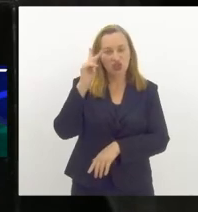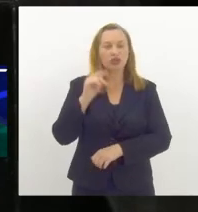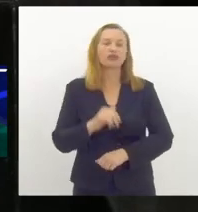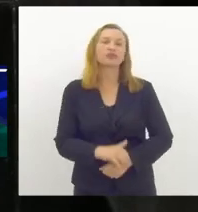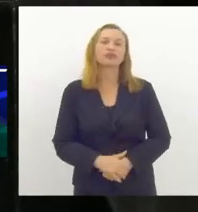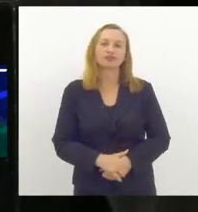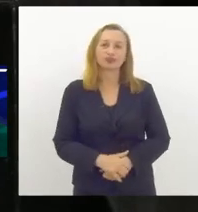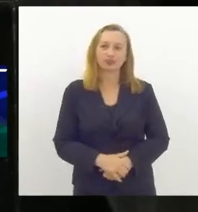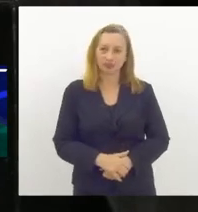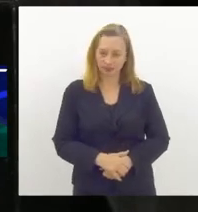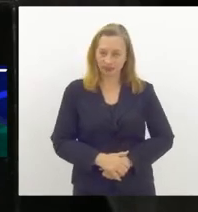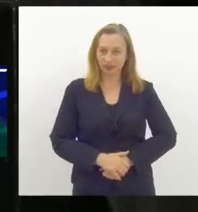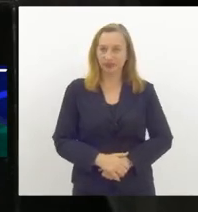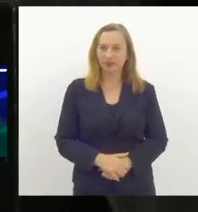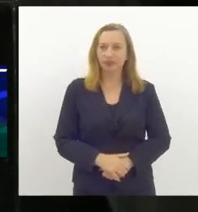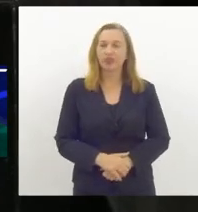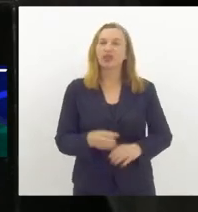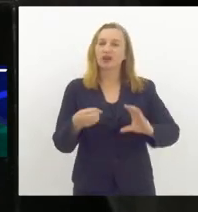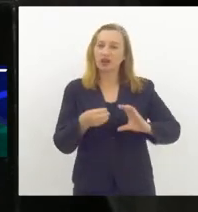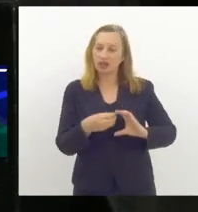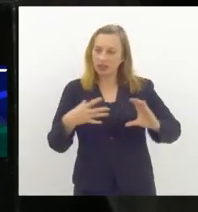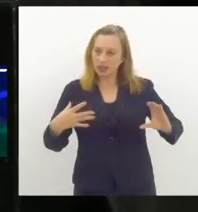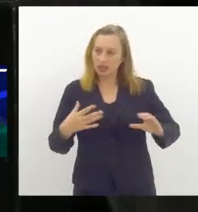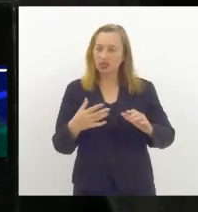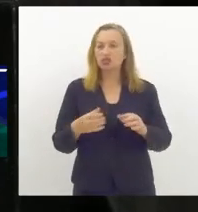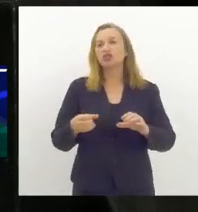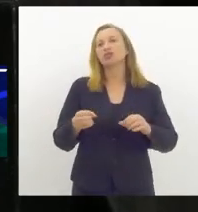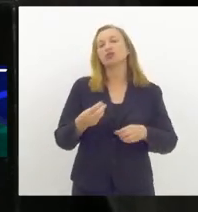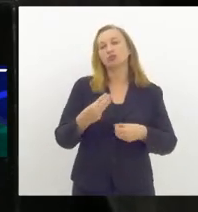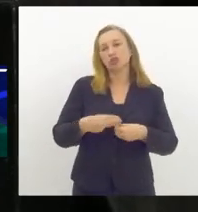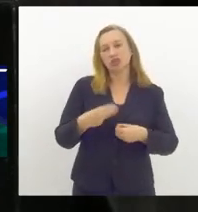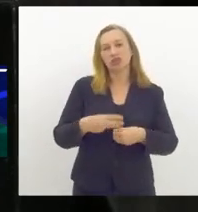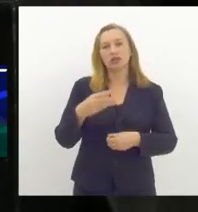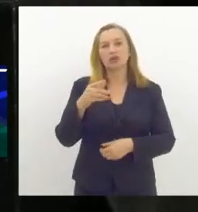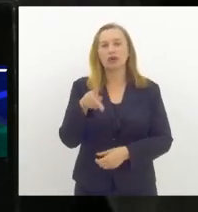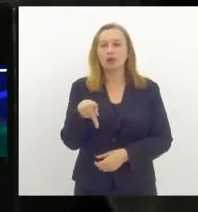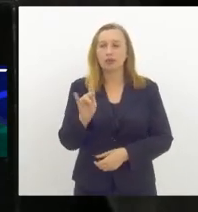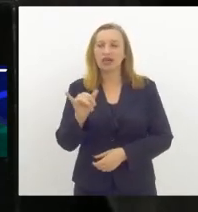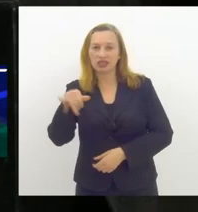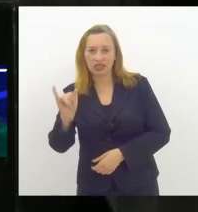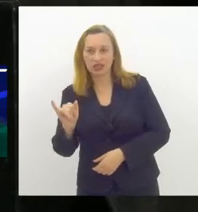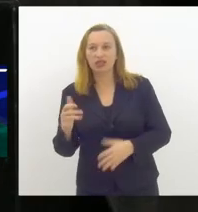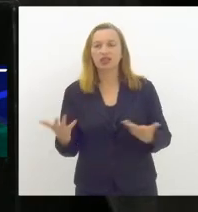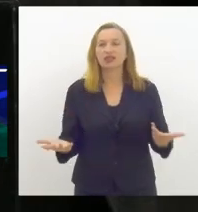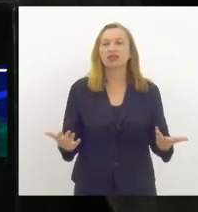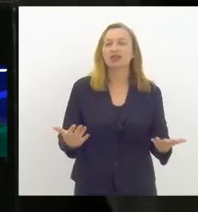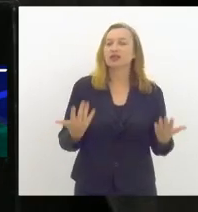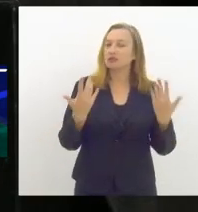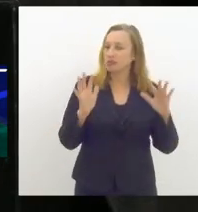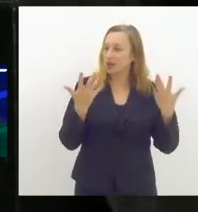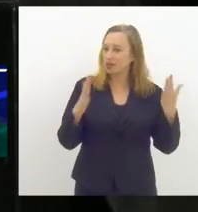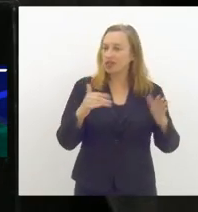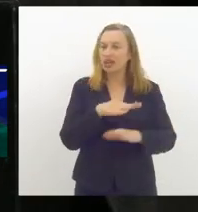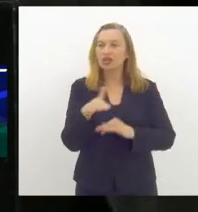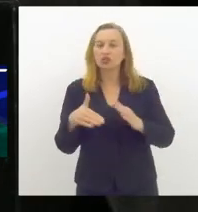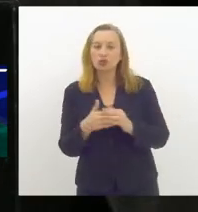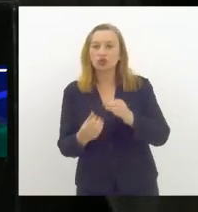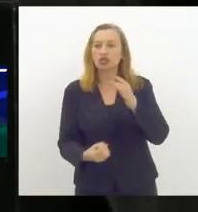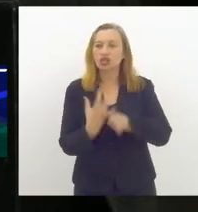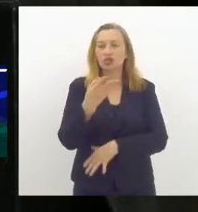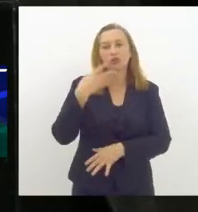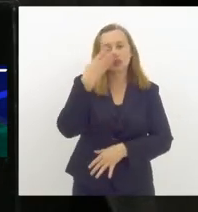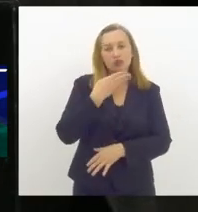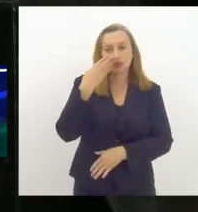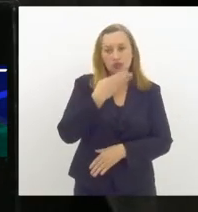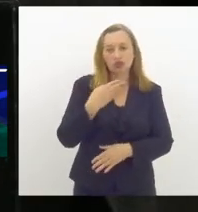caráter o que circunscreve caracteriza o município de Paraty eu quero transmitir a esses docerias e doceiras é